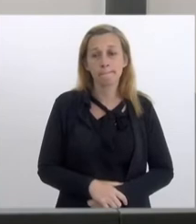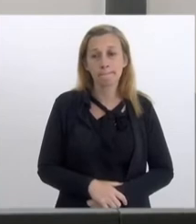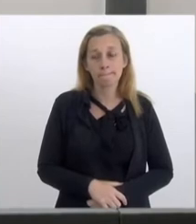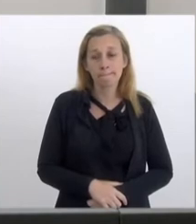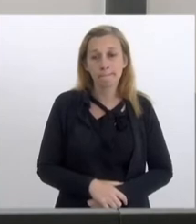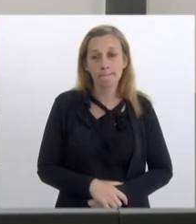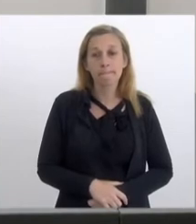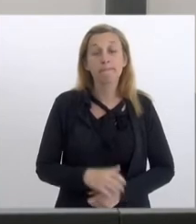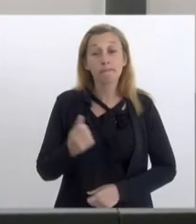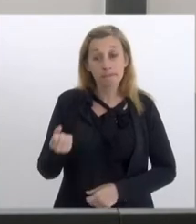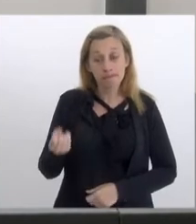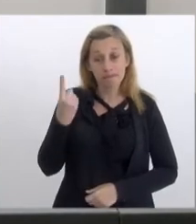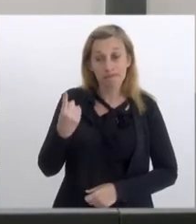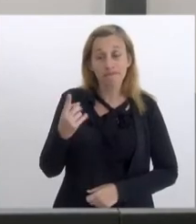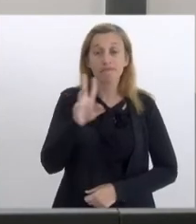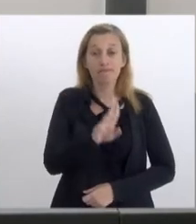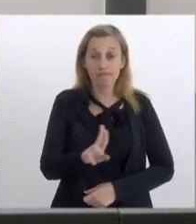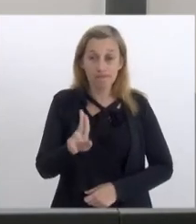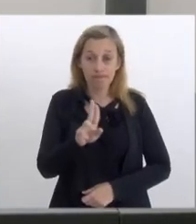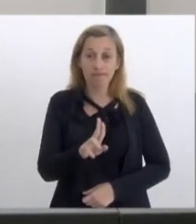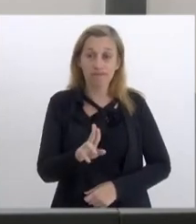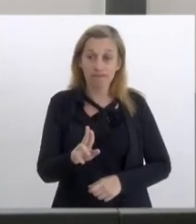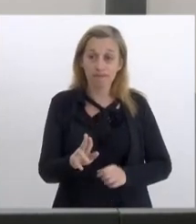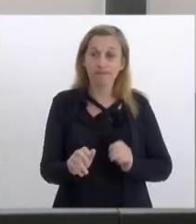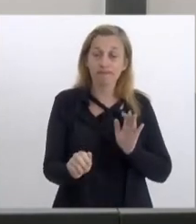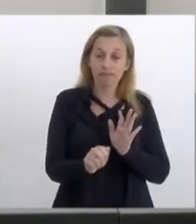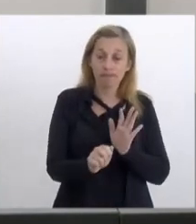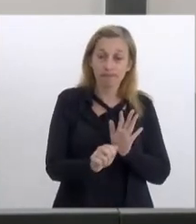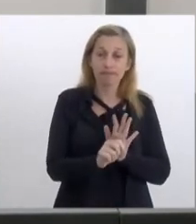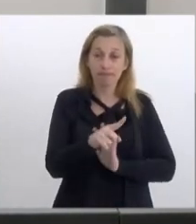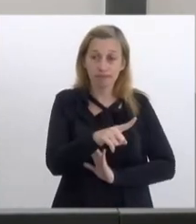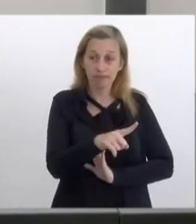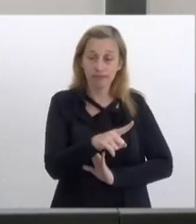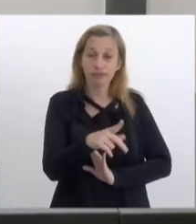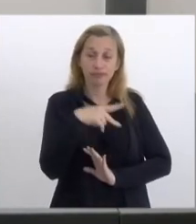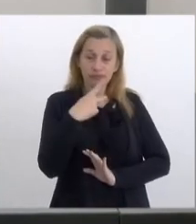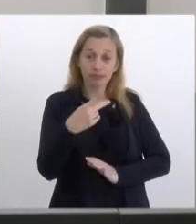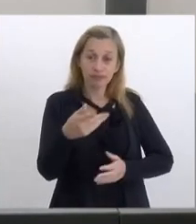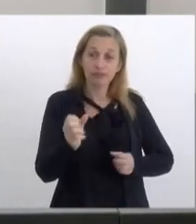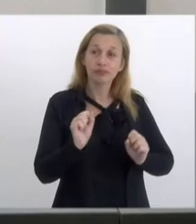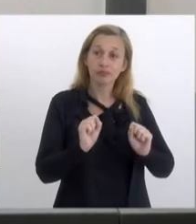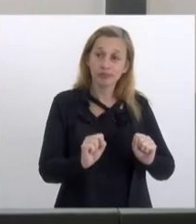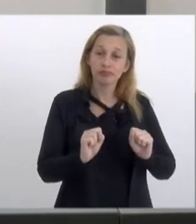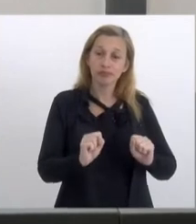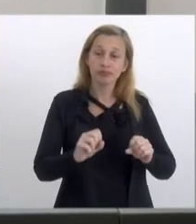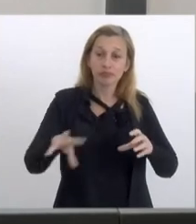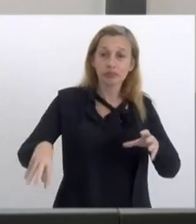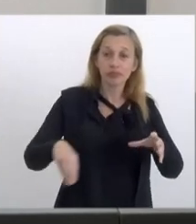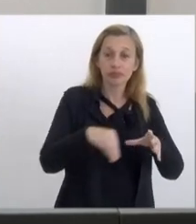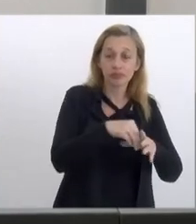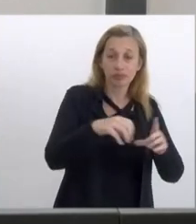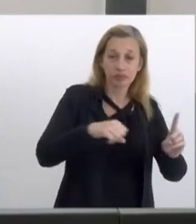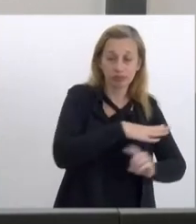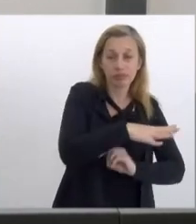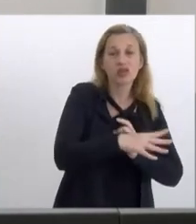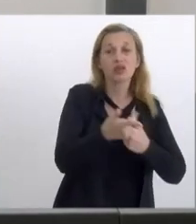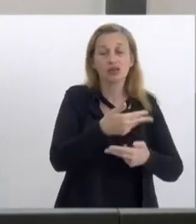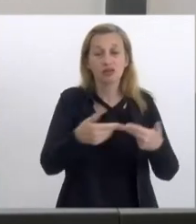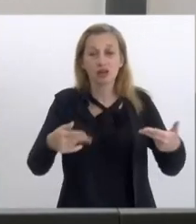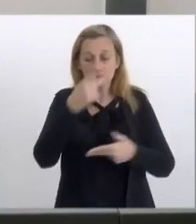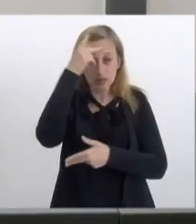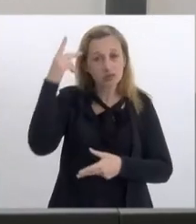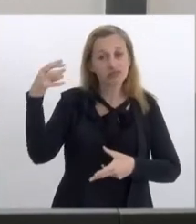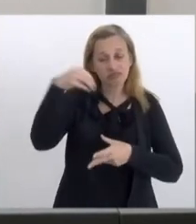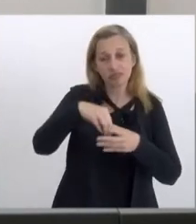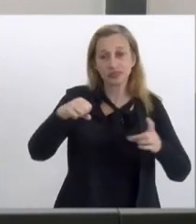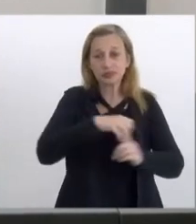Um ex-usuário que tem aqui a comprovação que ressocialização dá certo. Eu sei que existem muitas pessoas na